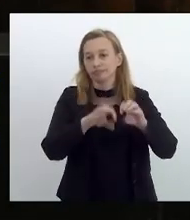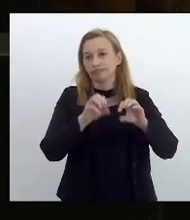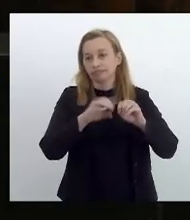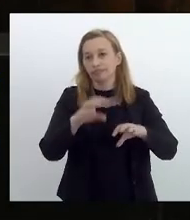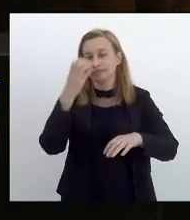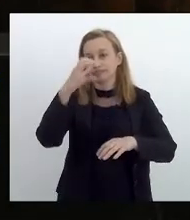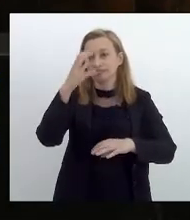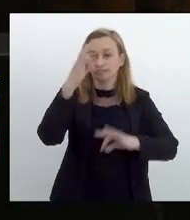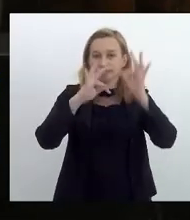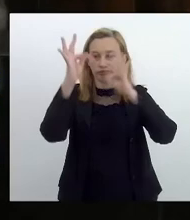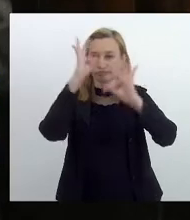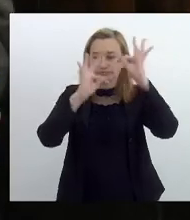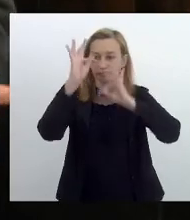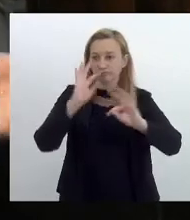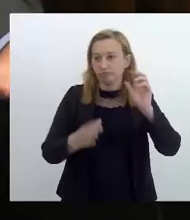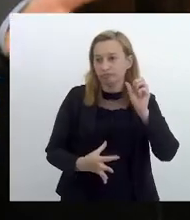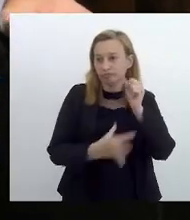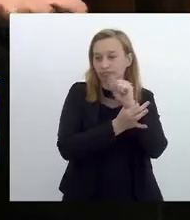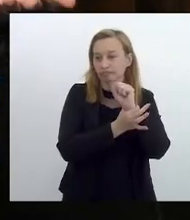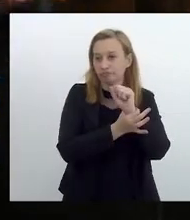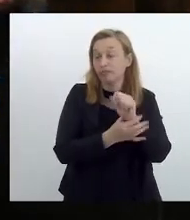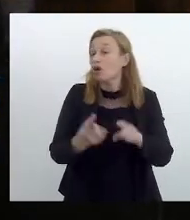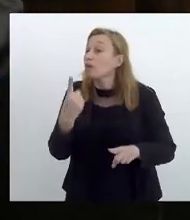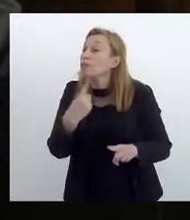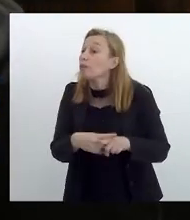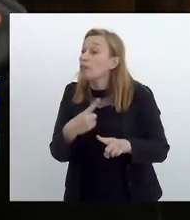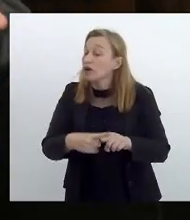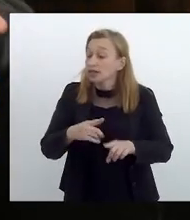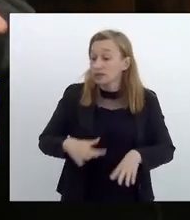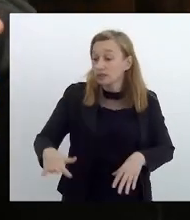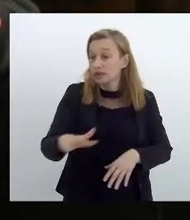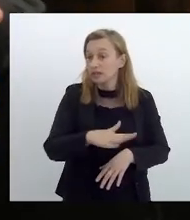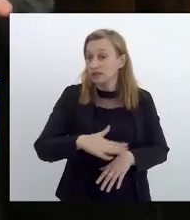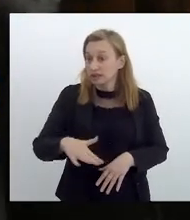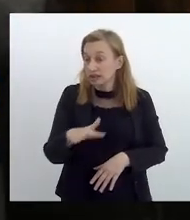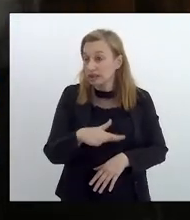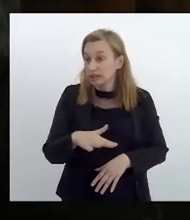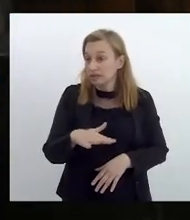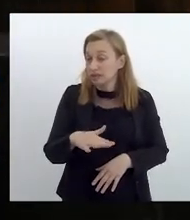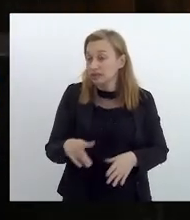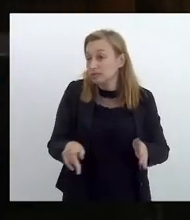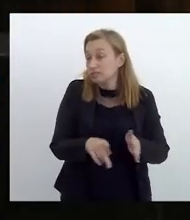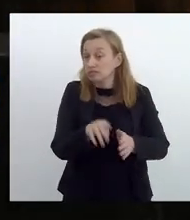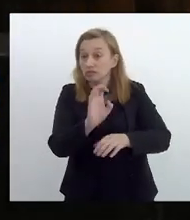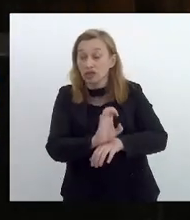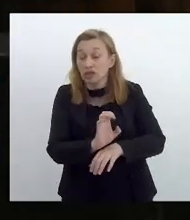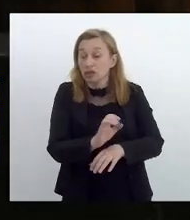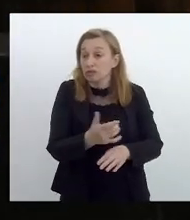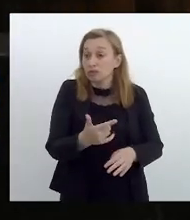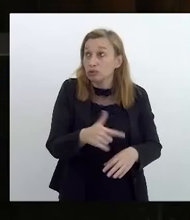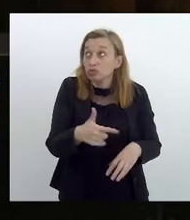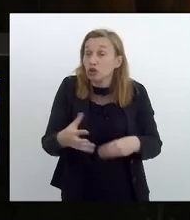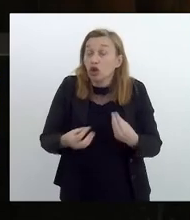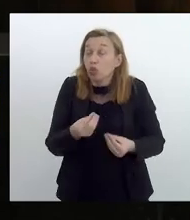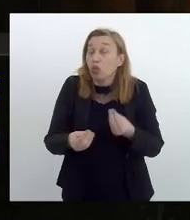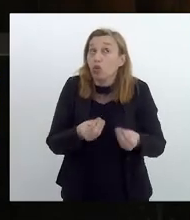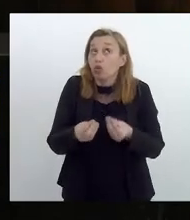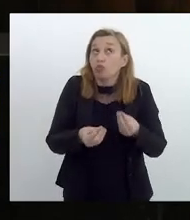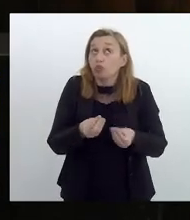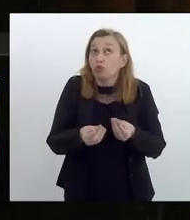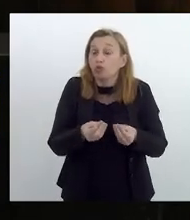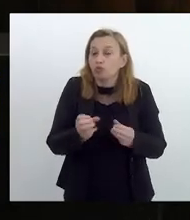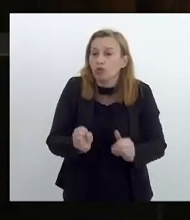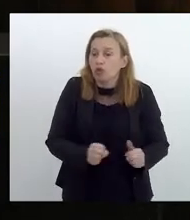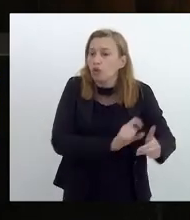tecnologia e segurança porque porque os olhos as mãos do Estado então não há que o